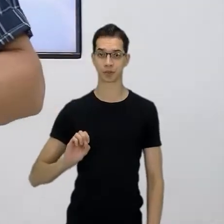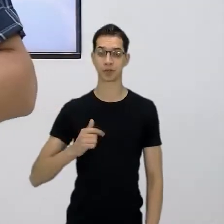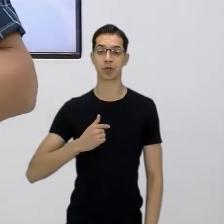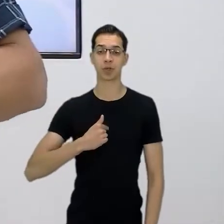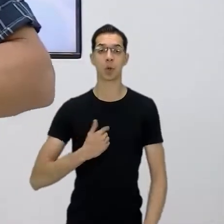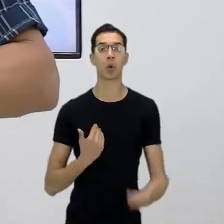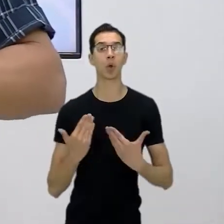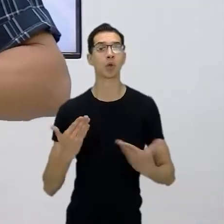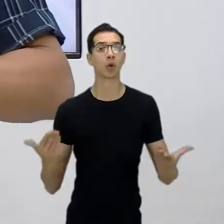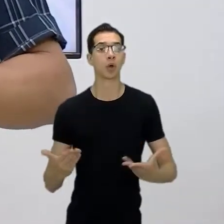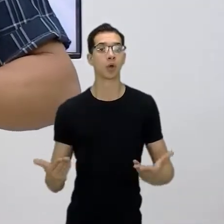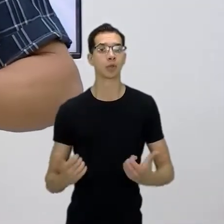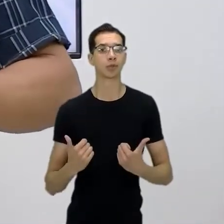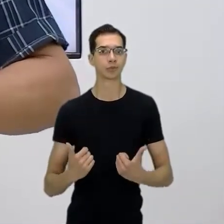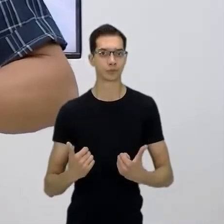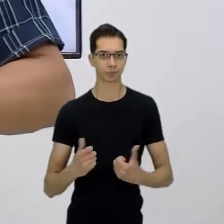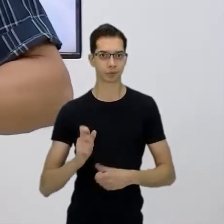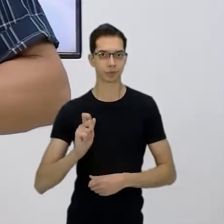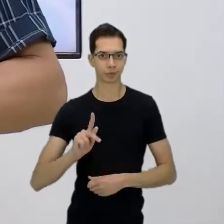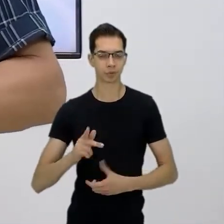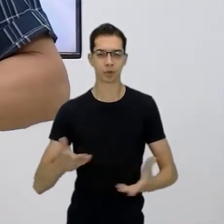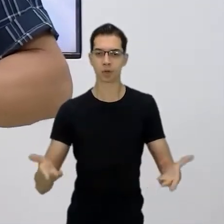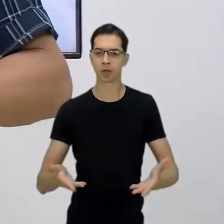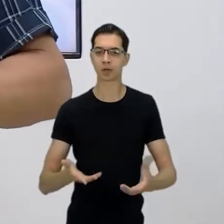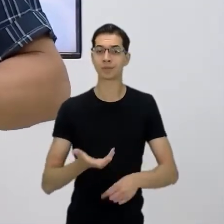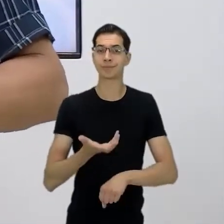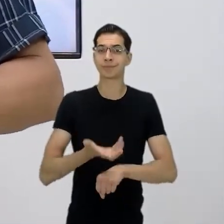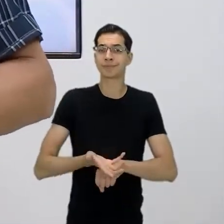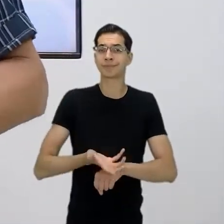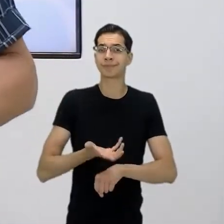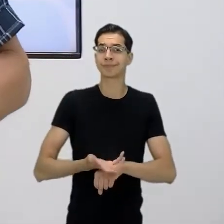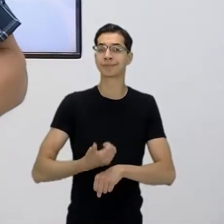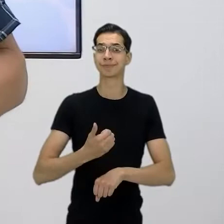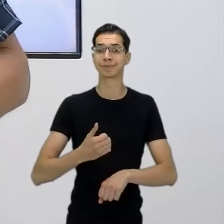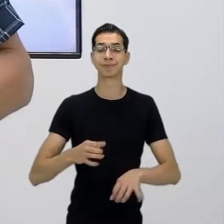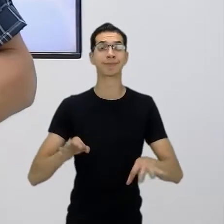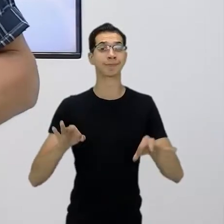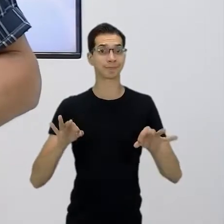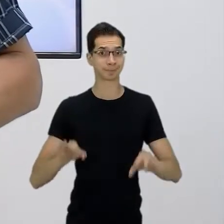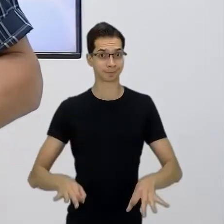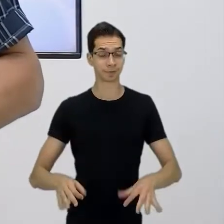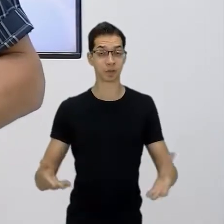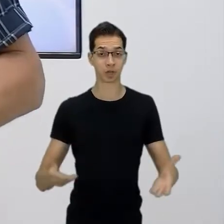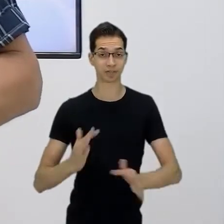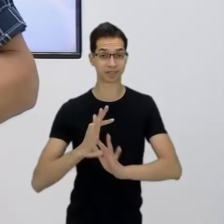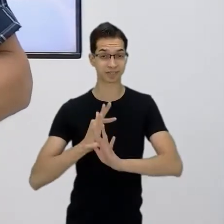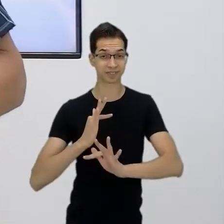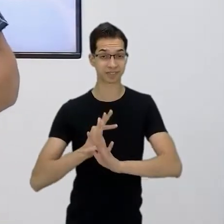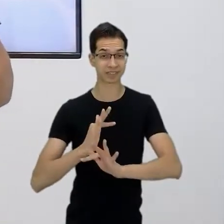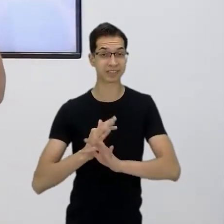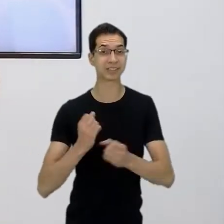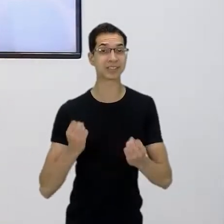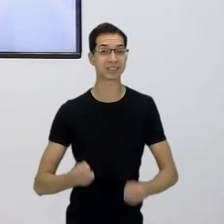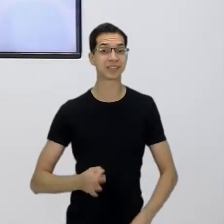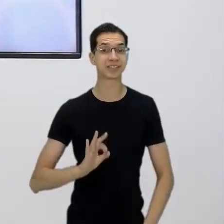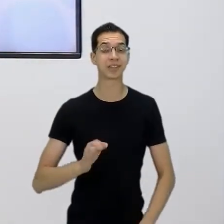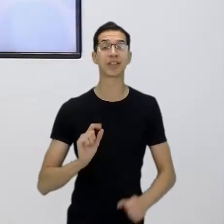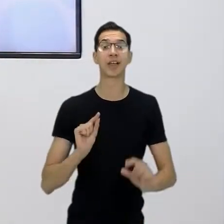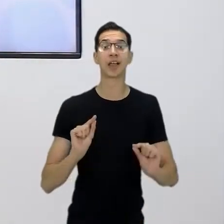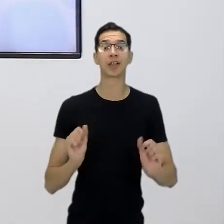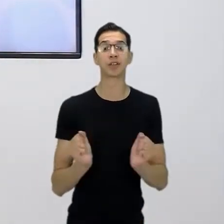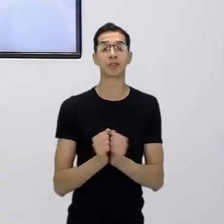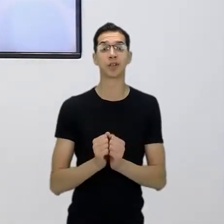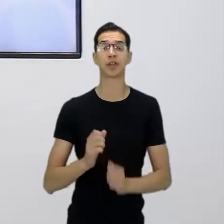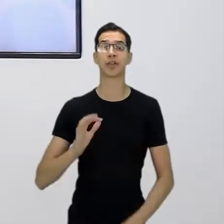conversando com vocês. Agora a matéria ficou triste, porque agora a gente vai para a física mesmo, viu? Quem está comigo aí, é certeza, é